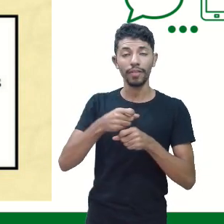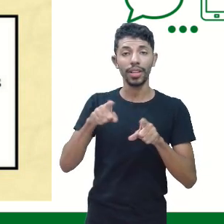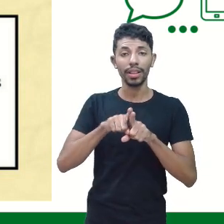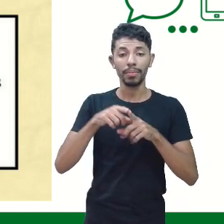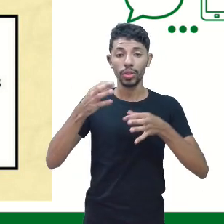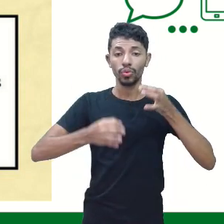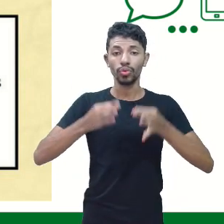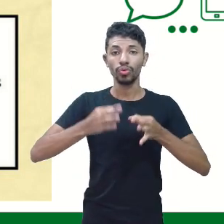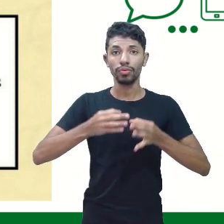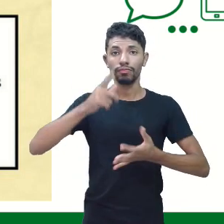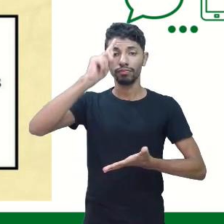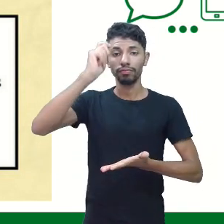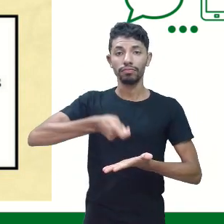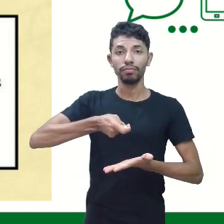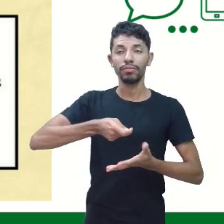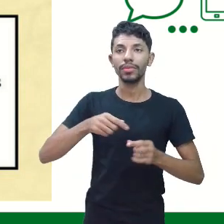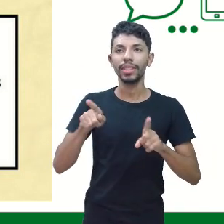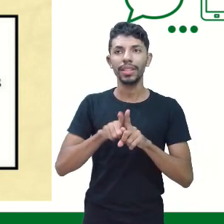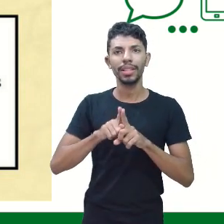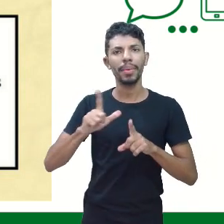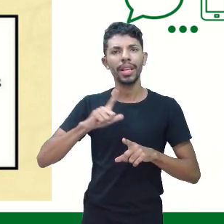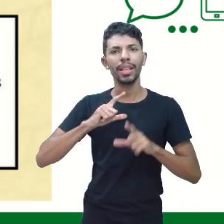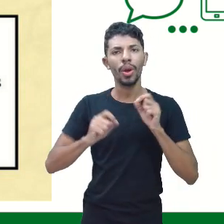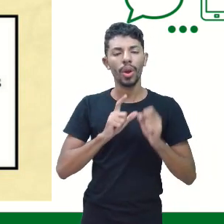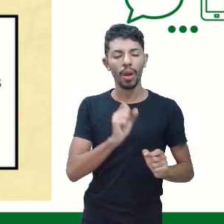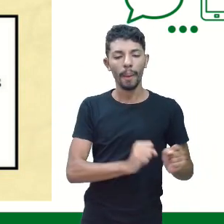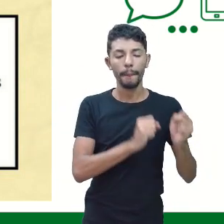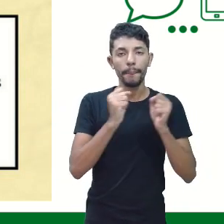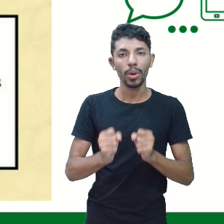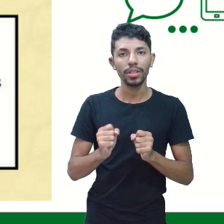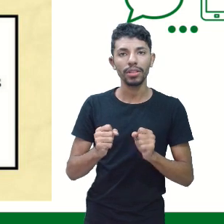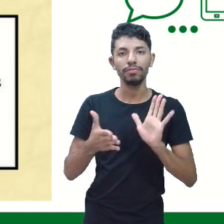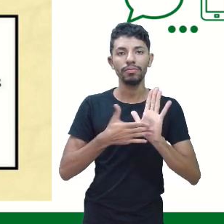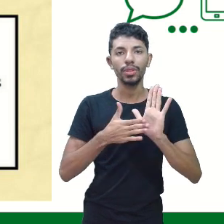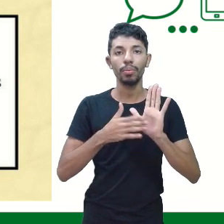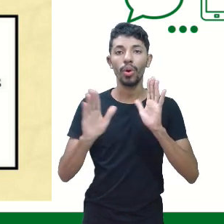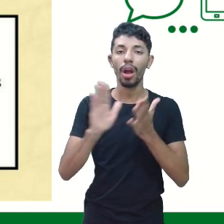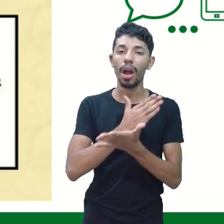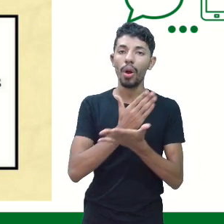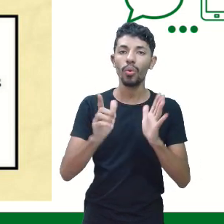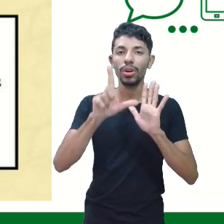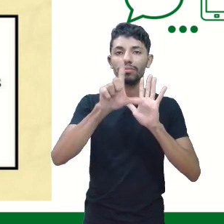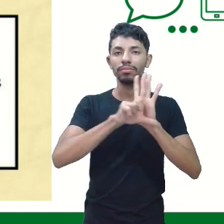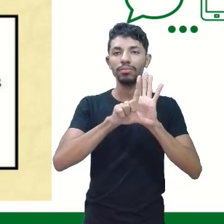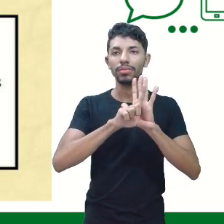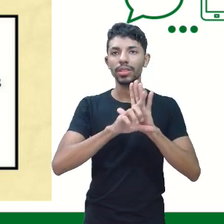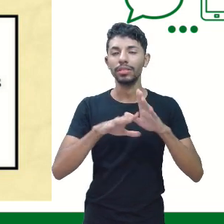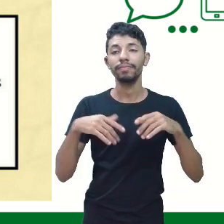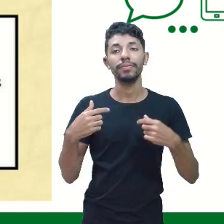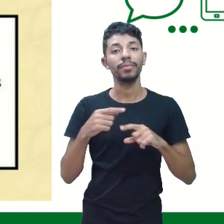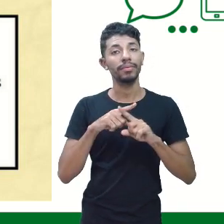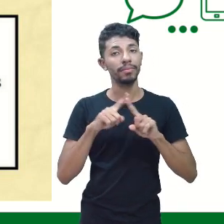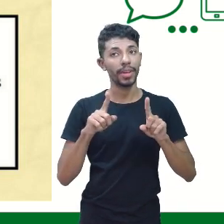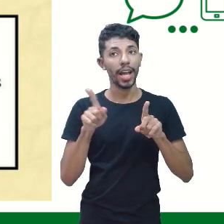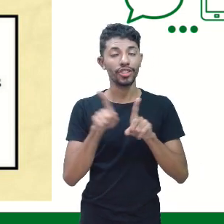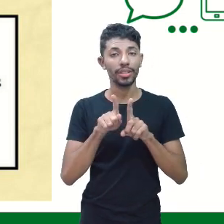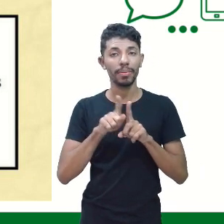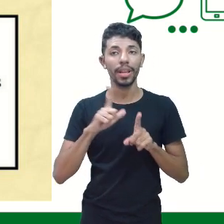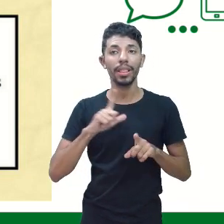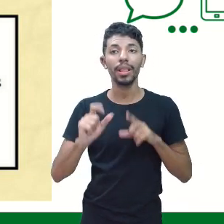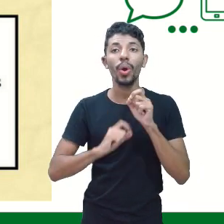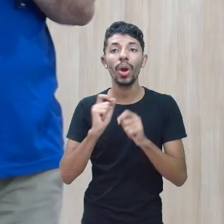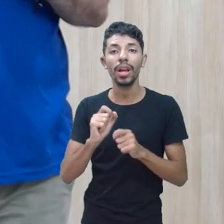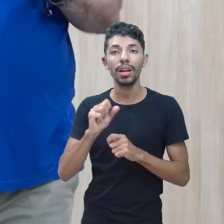poder de propor determinadas leis. E existia um senado, que era um conselho de anciãos, ou seja,